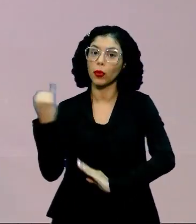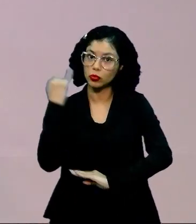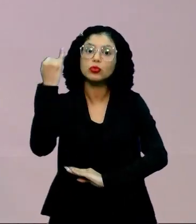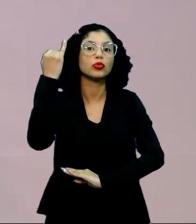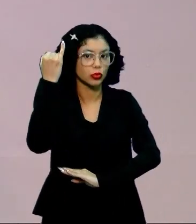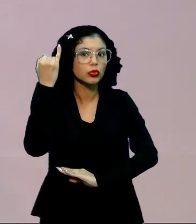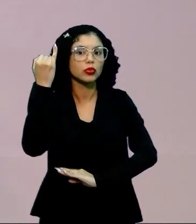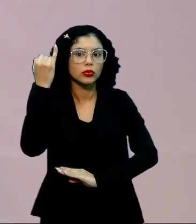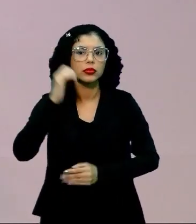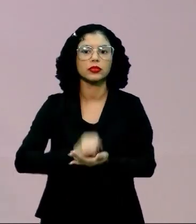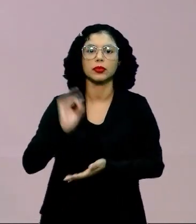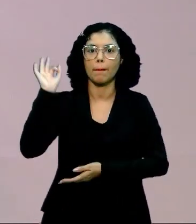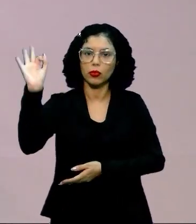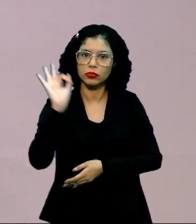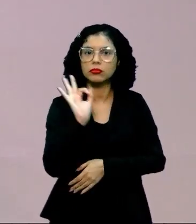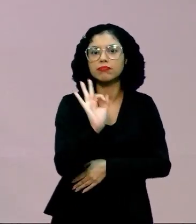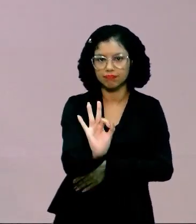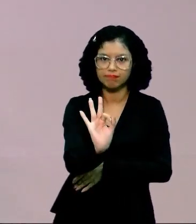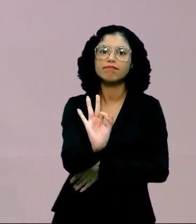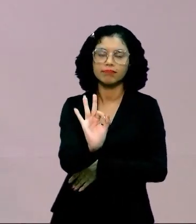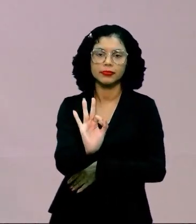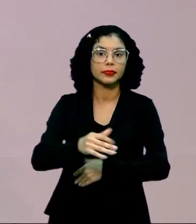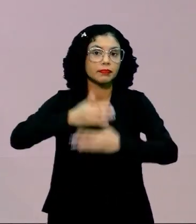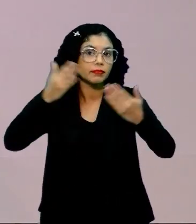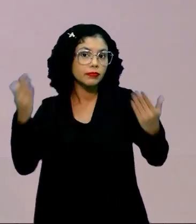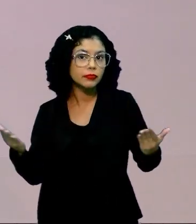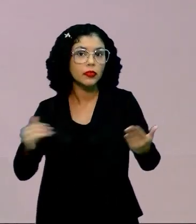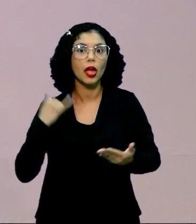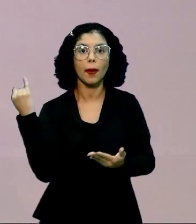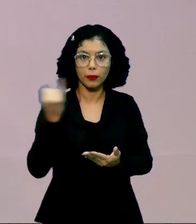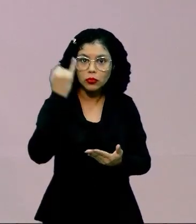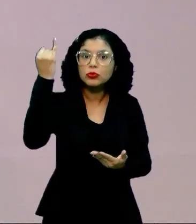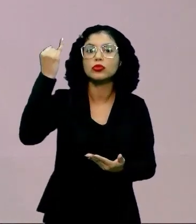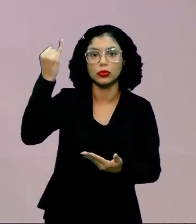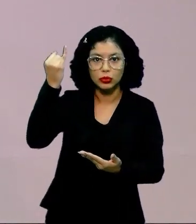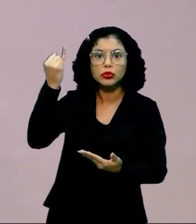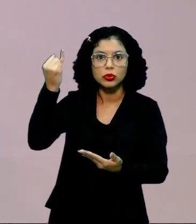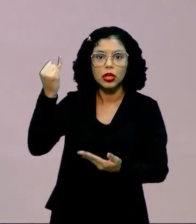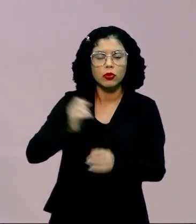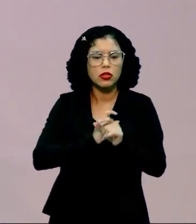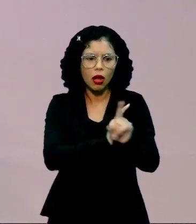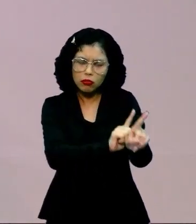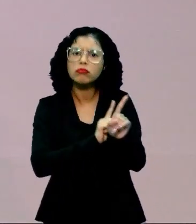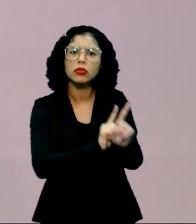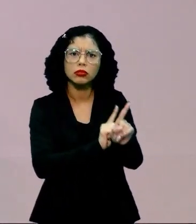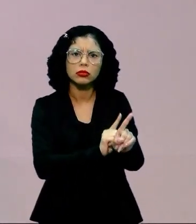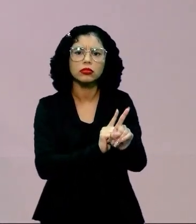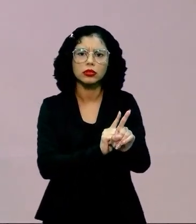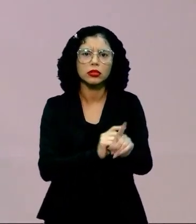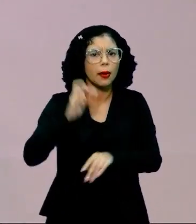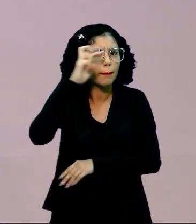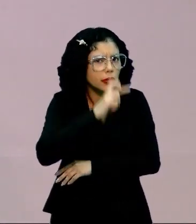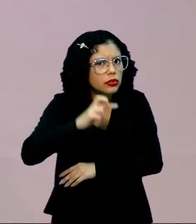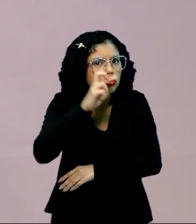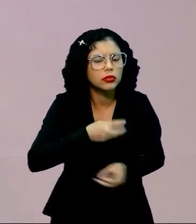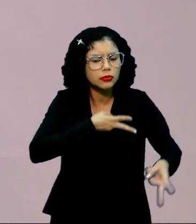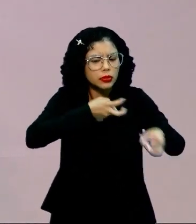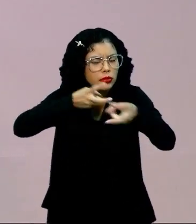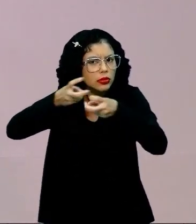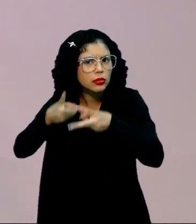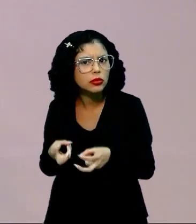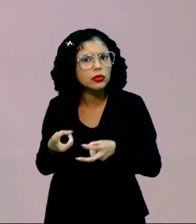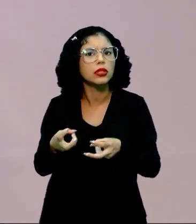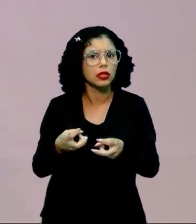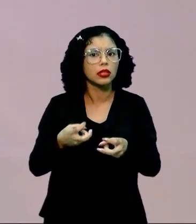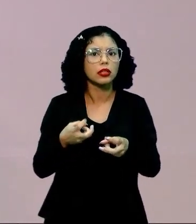importância, porcentagem. E pessoal, é importantíssimo que você acompanhe, analise e verifique